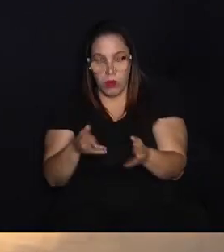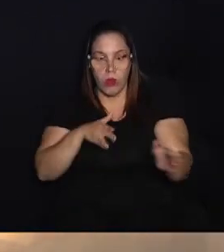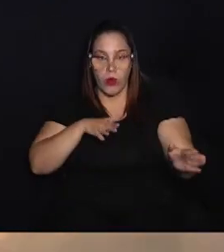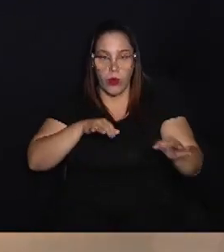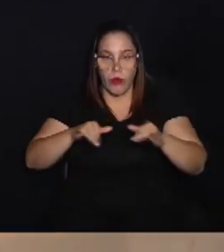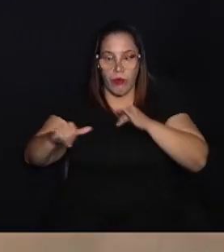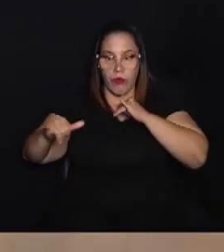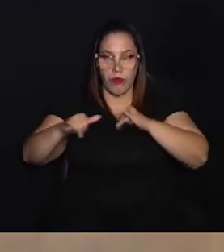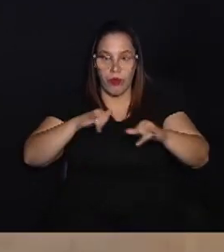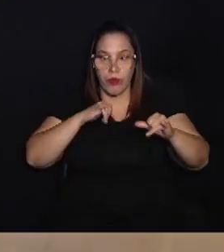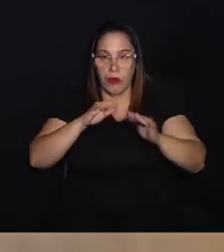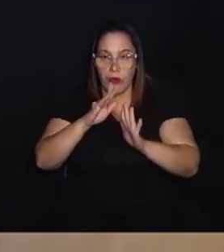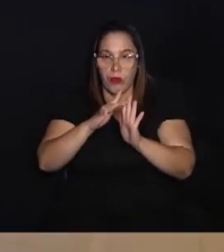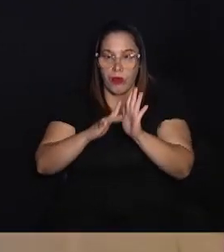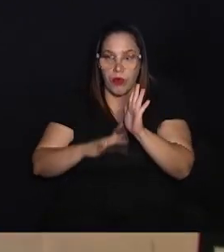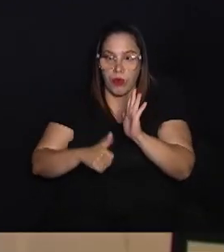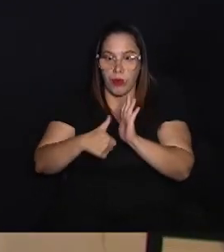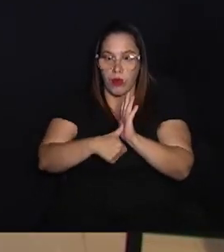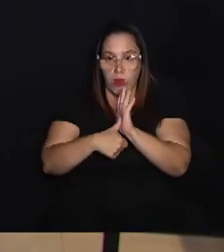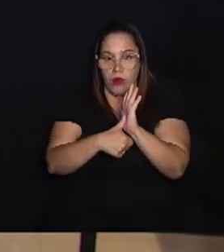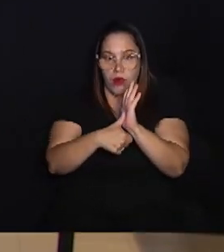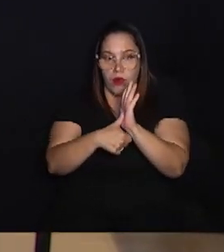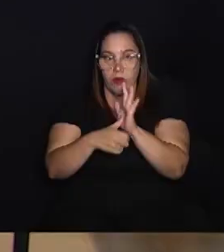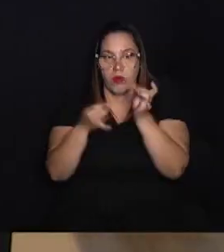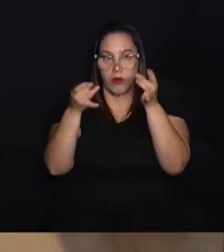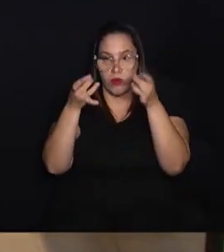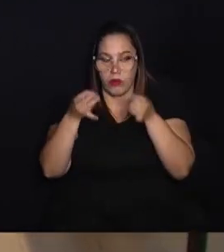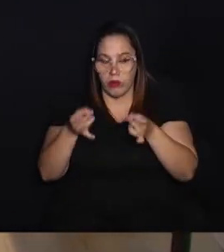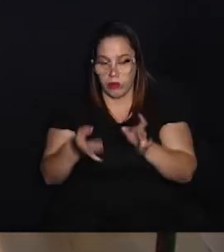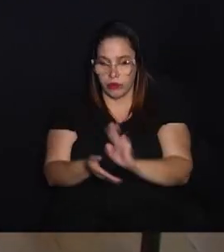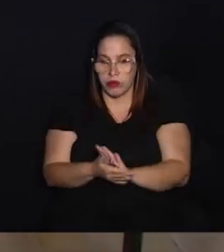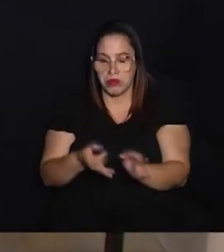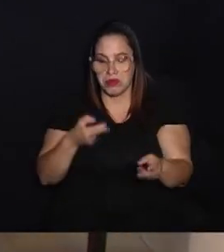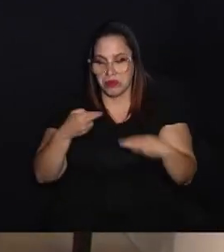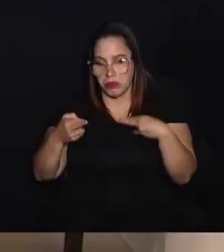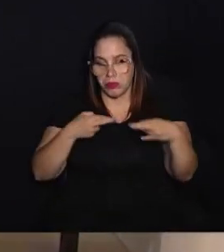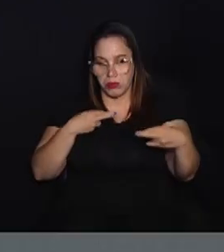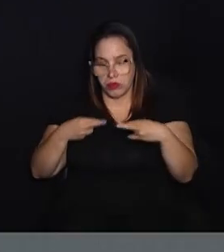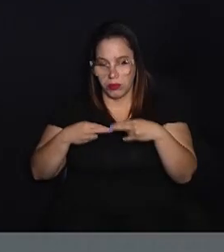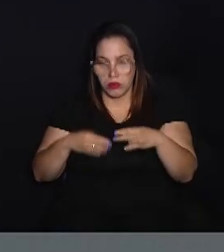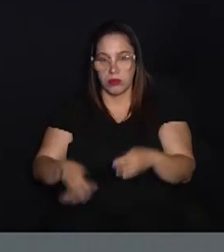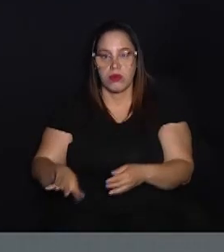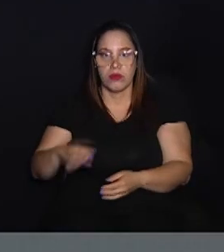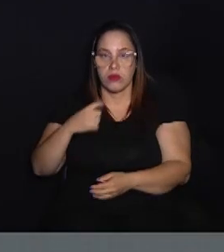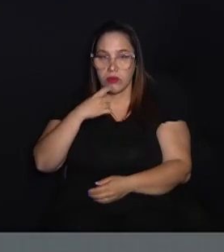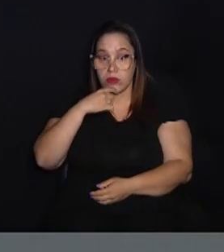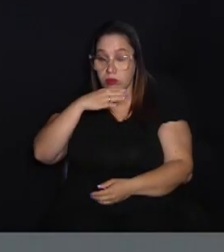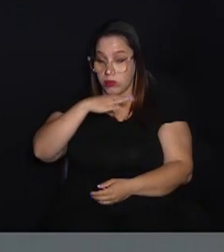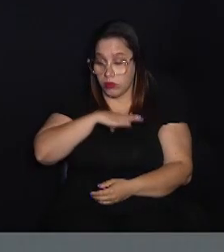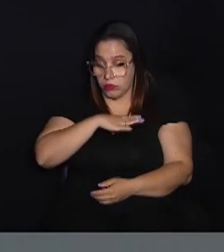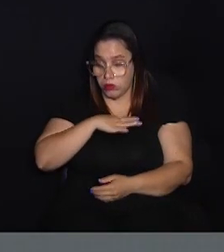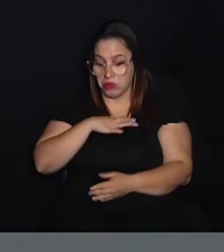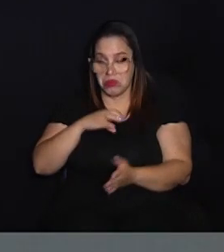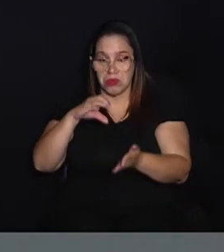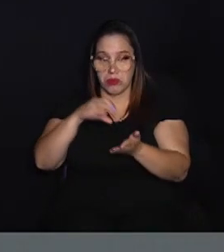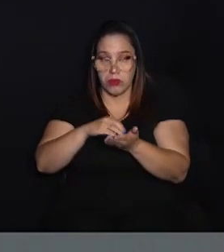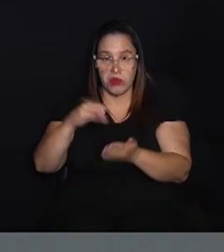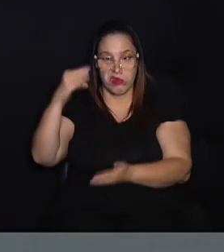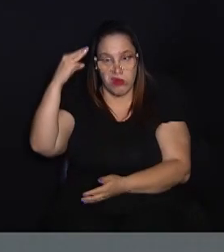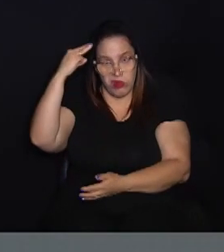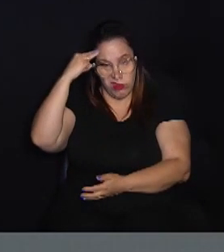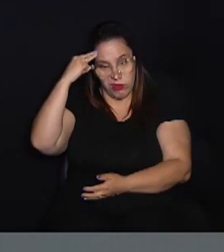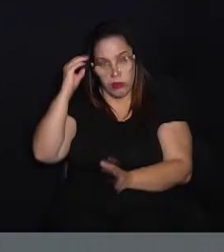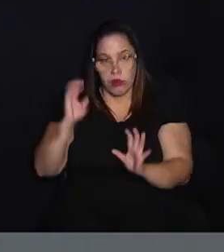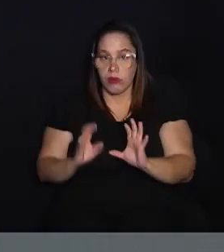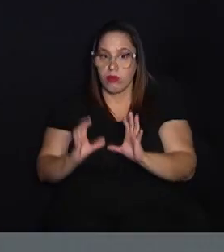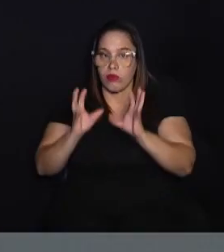de acervos documentais, especialmente relacionados à cidade de Campinas. O Centro de Memória ainda